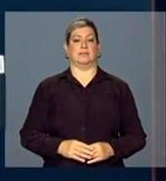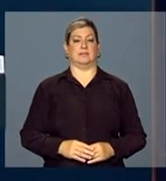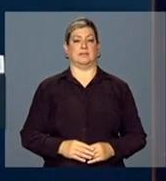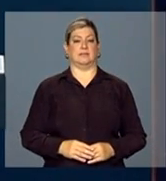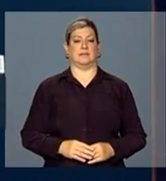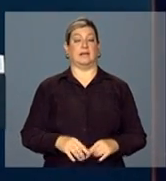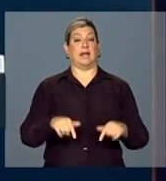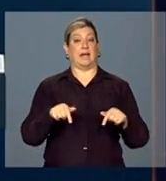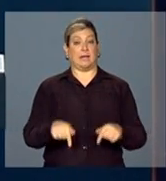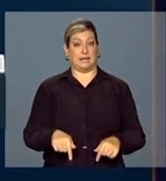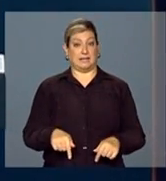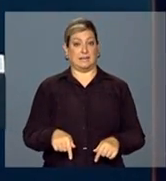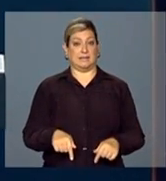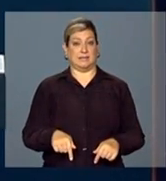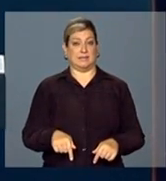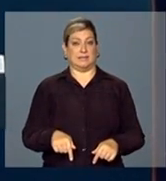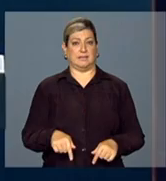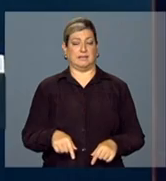Aqui